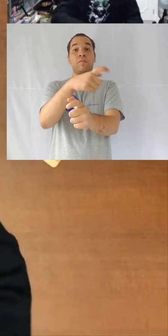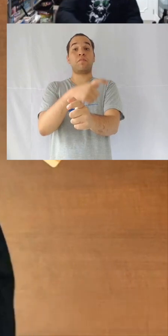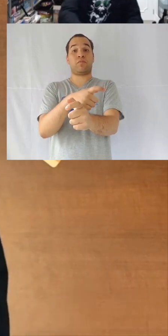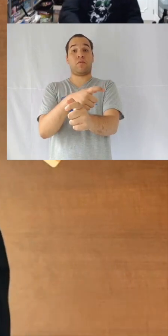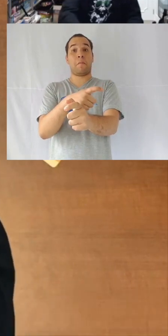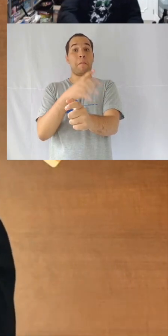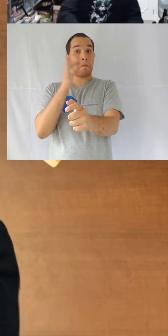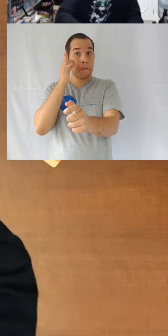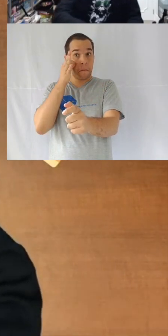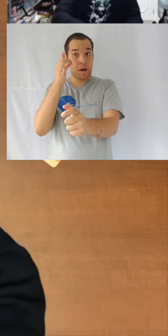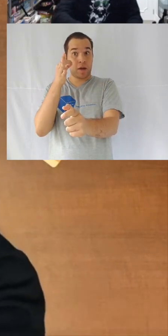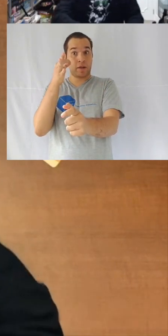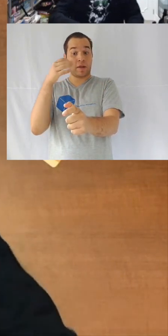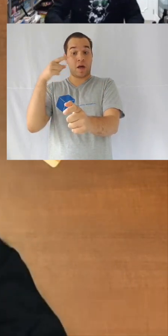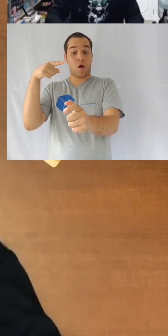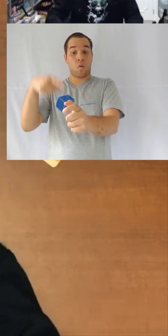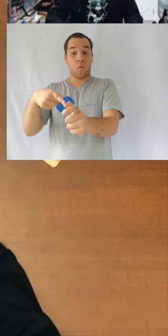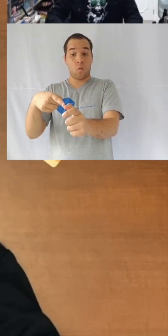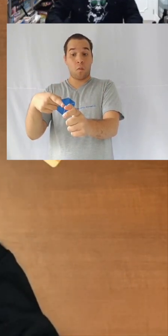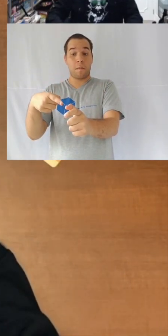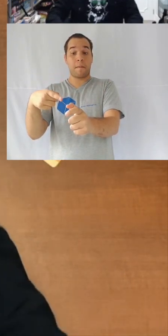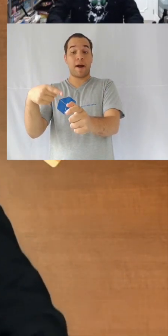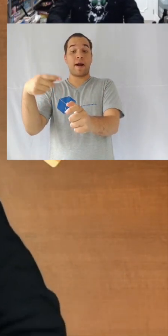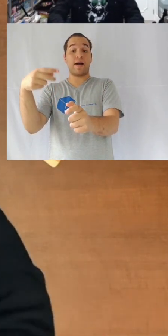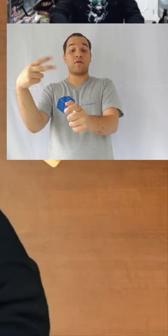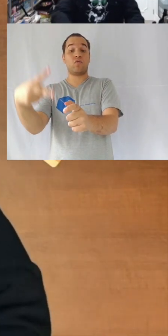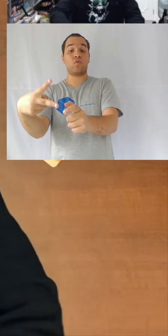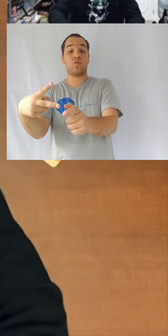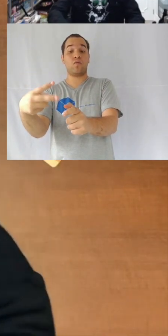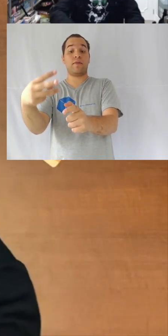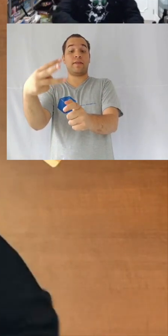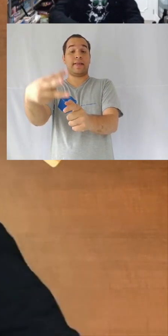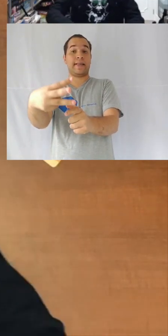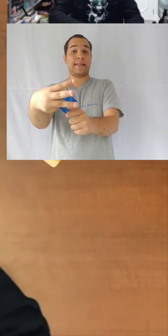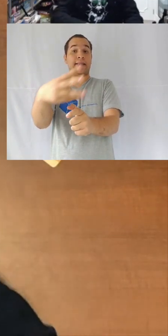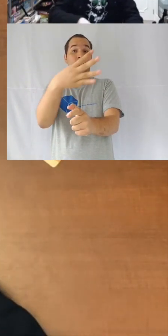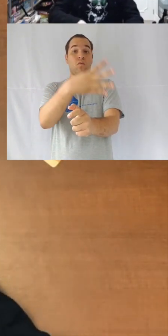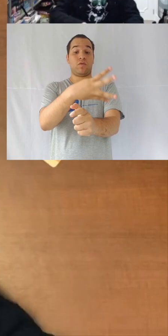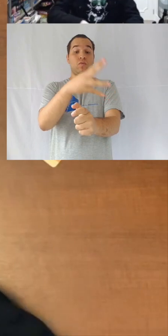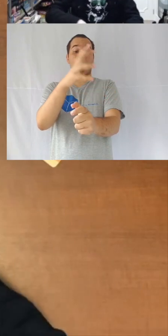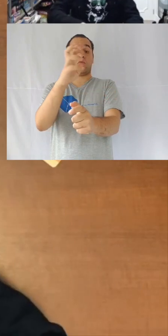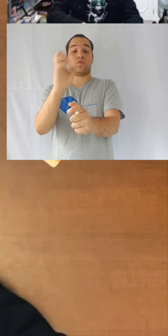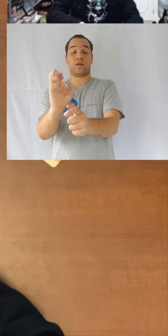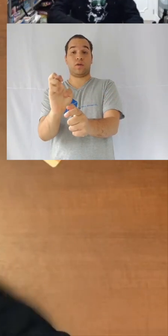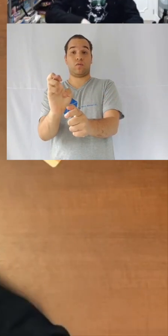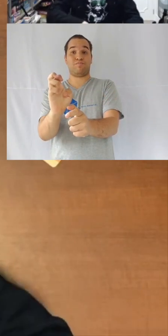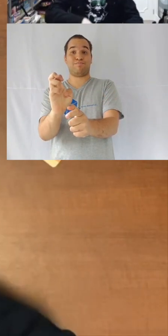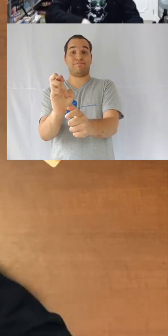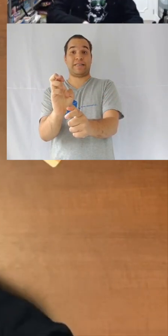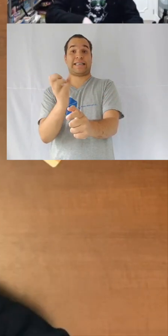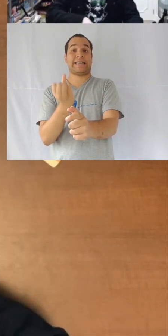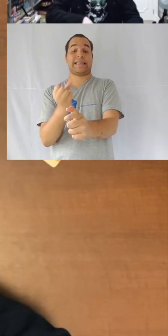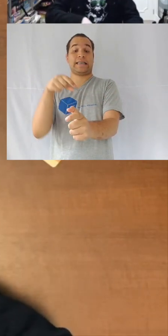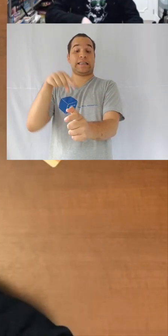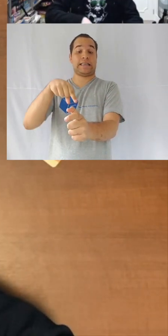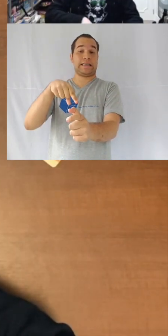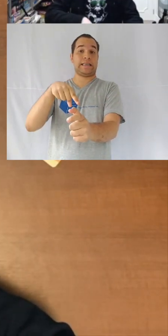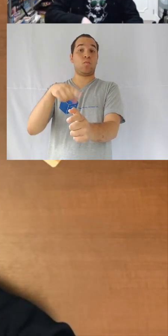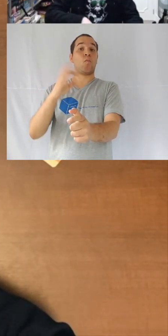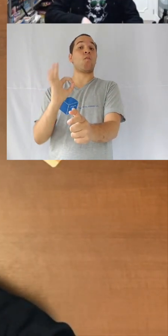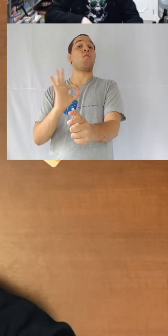aqui, que daria espaço para, teoricamente, uma, duas, três, quatro, cinco, seis cartas, só que tem uma